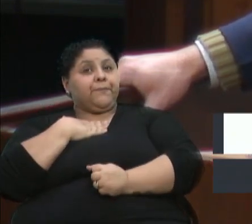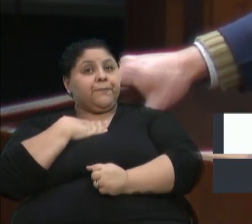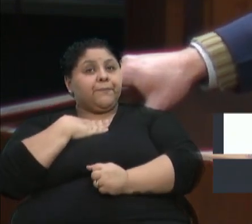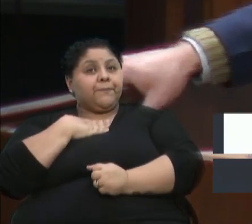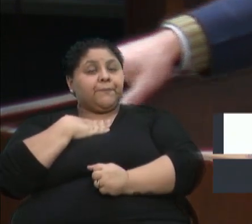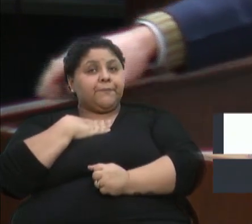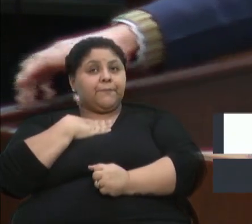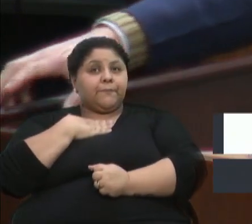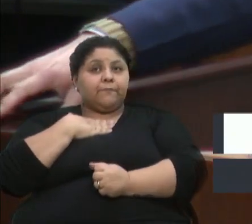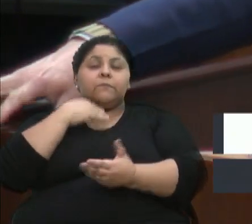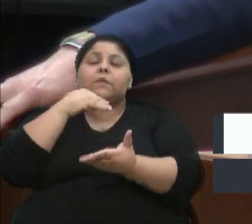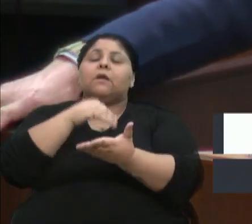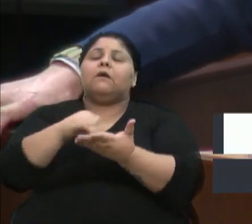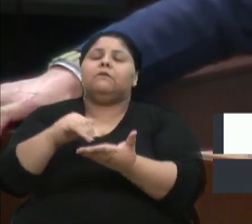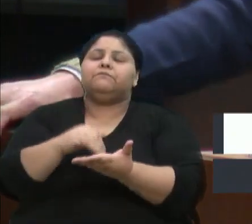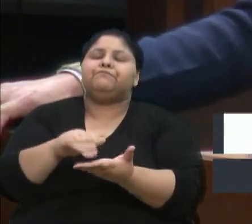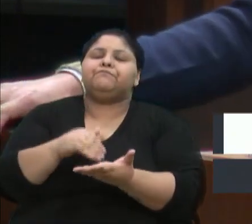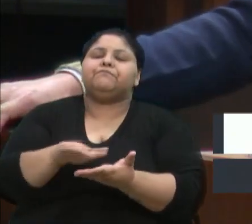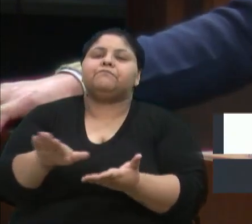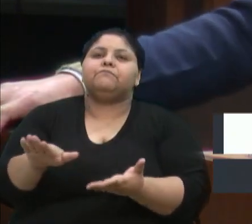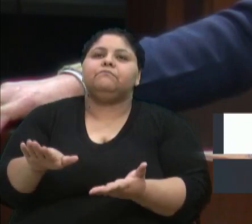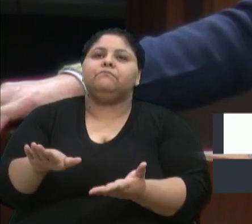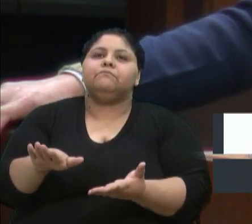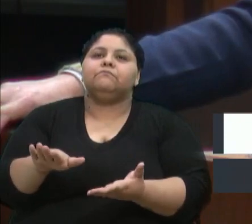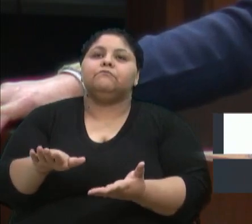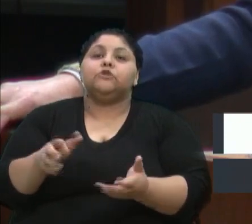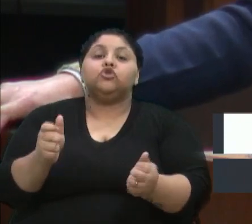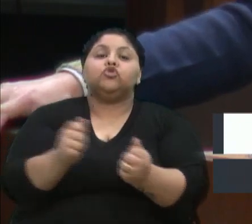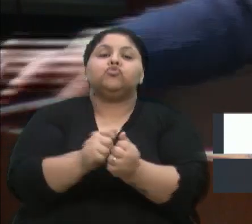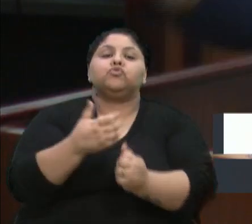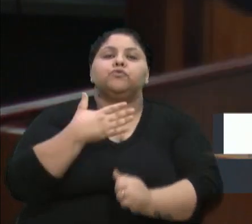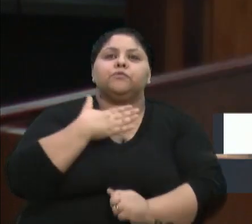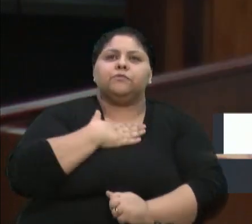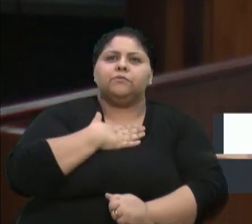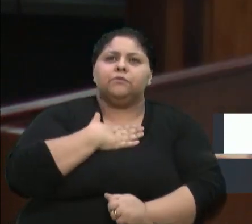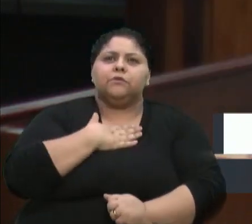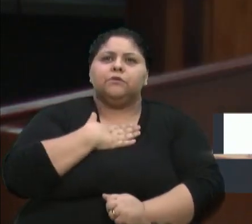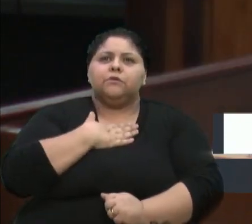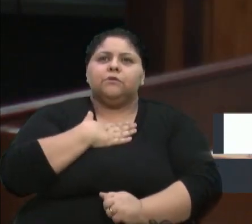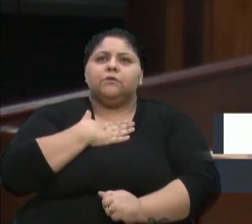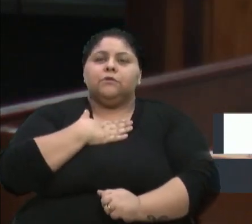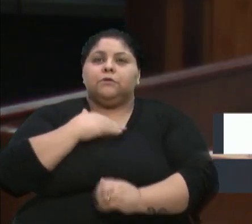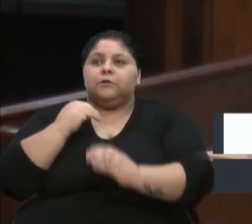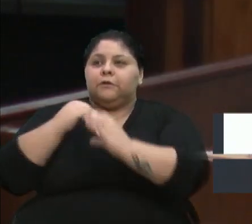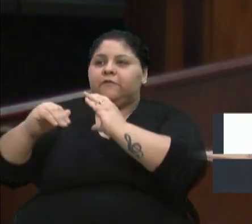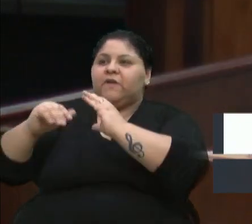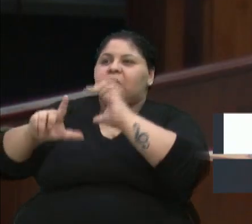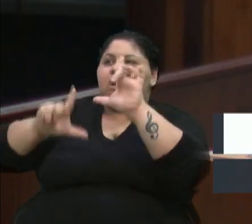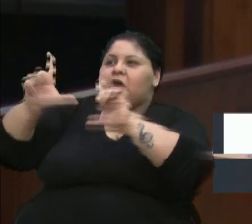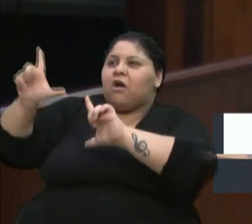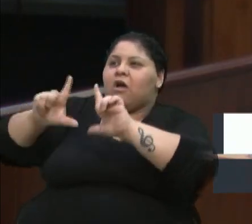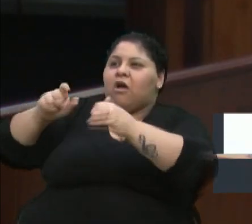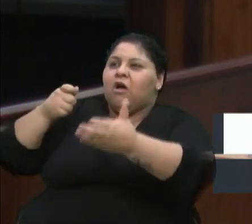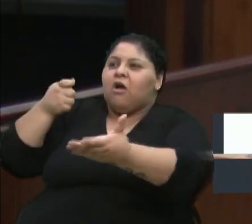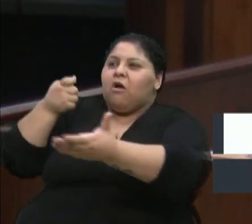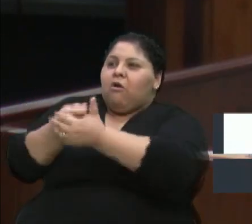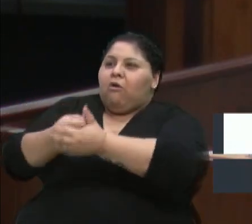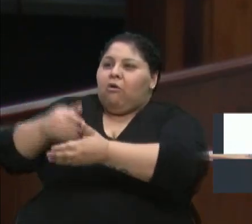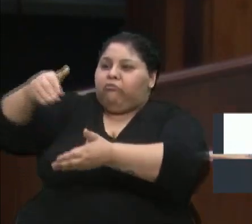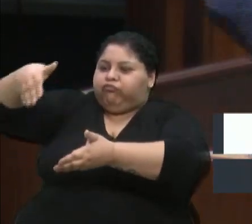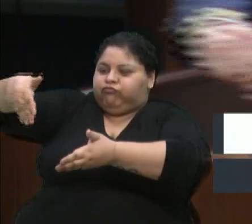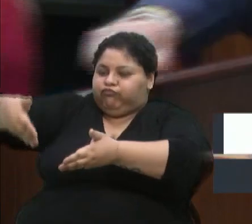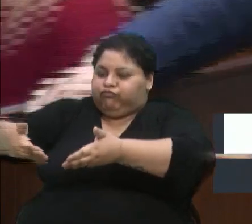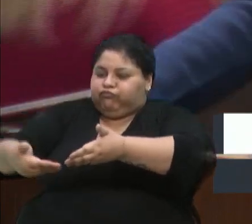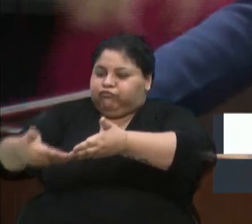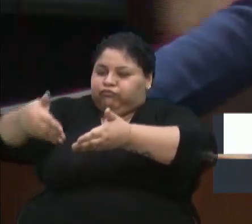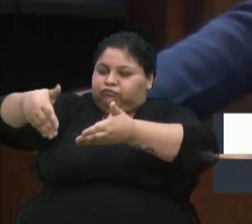O secretário esteve comigo. E me mandaram foto, tiveram que contratar uma rede escavadeira, tem os